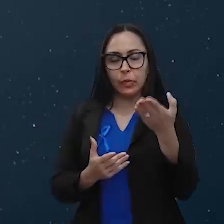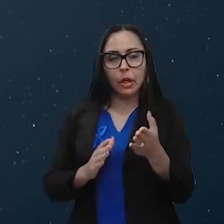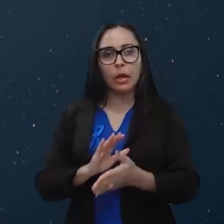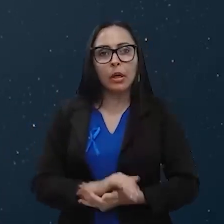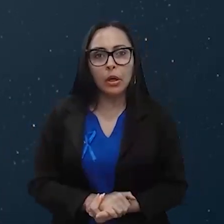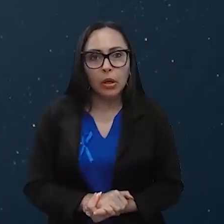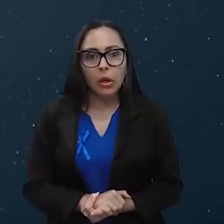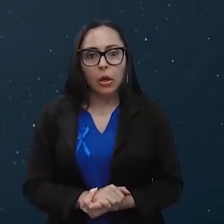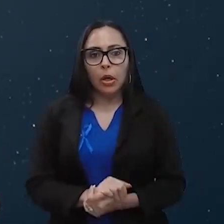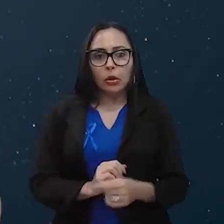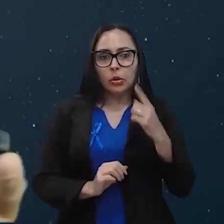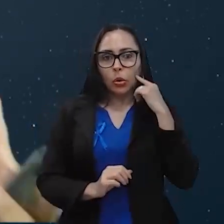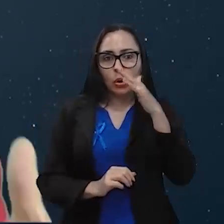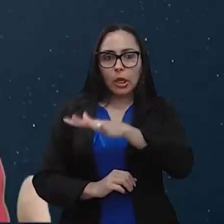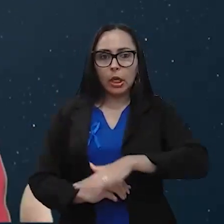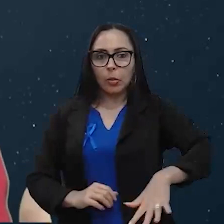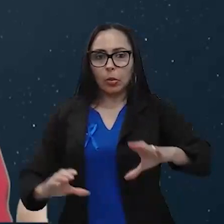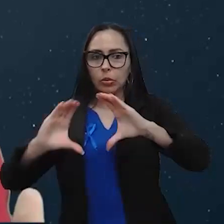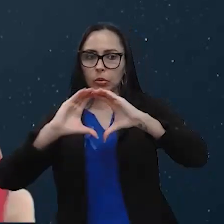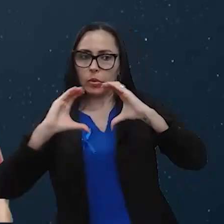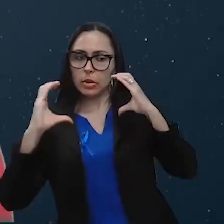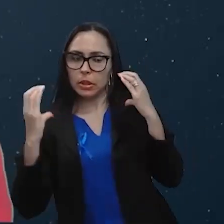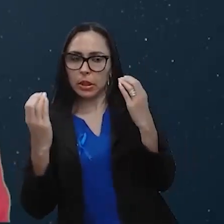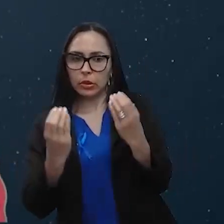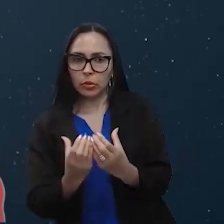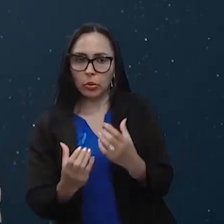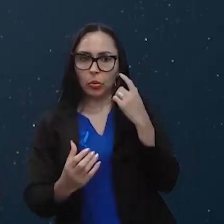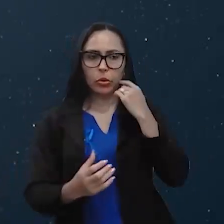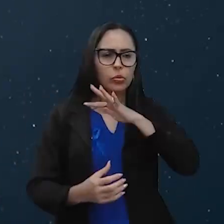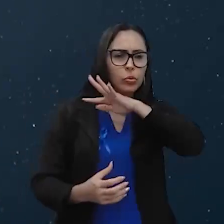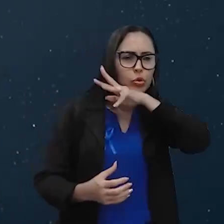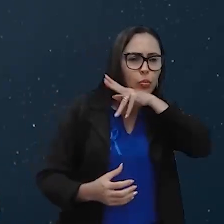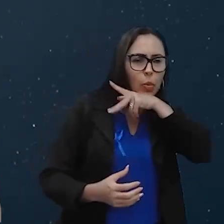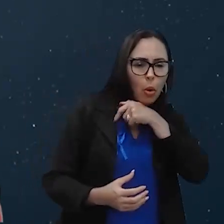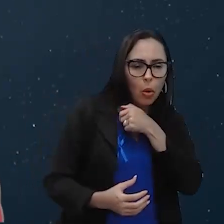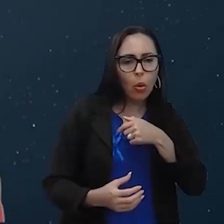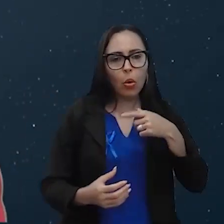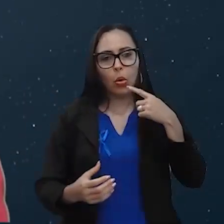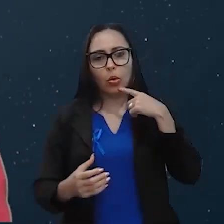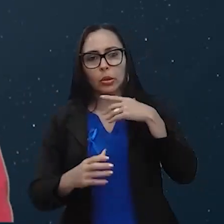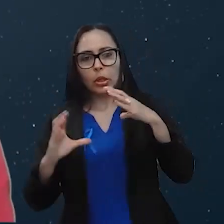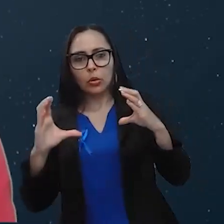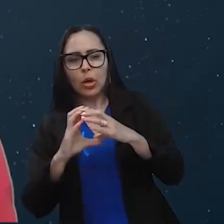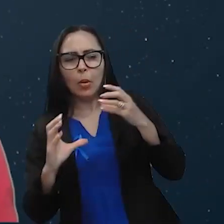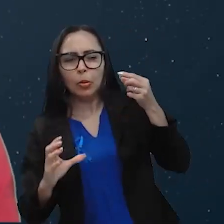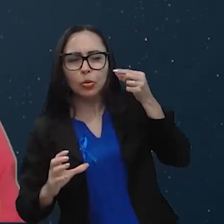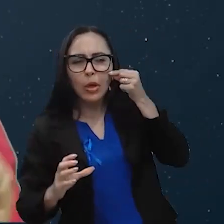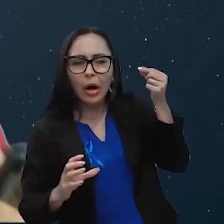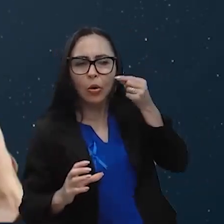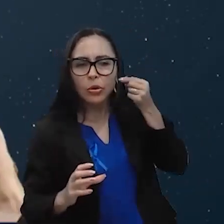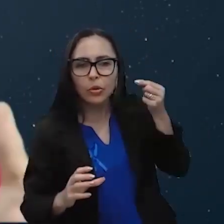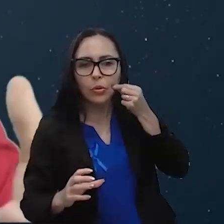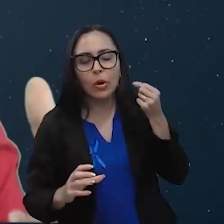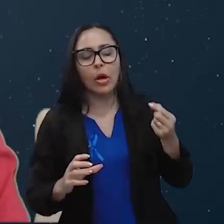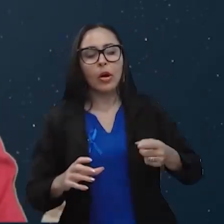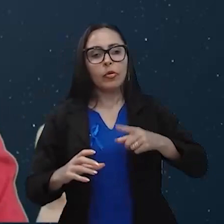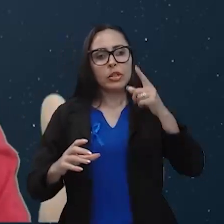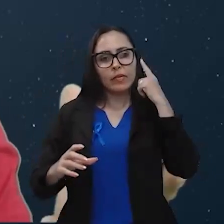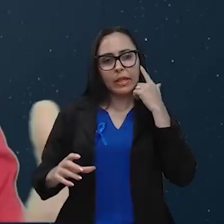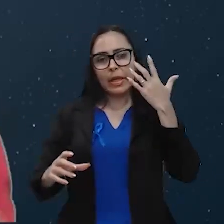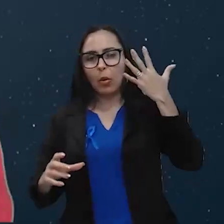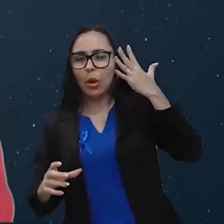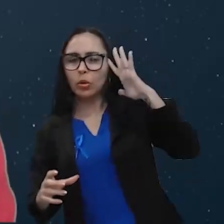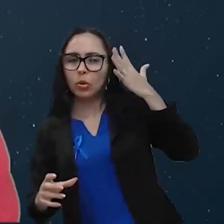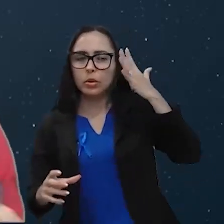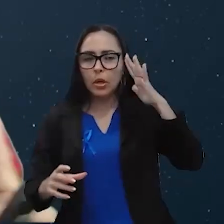Santa Cruz, no campo do Sport aqui em Recife, no campo do Náutico, você vai ter uma noção de espaço que